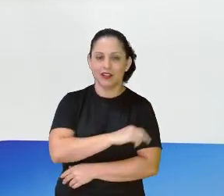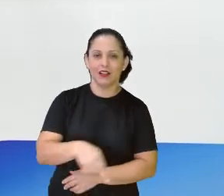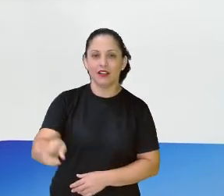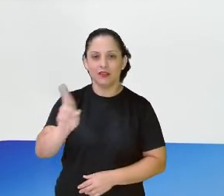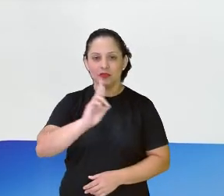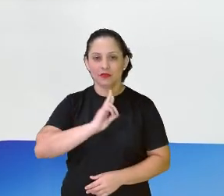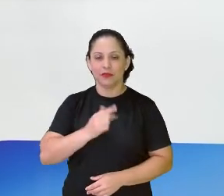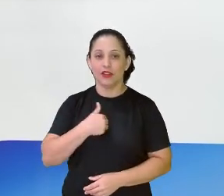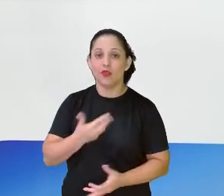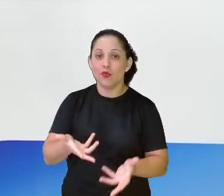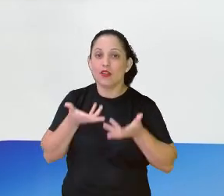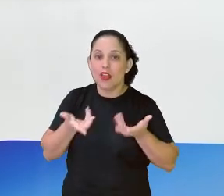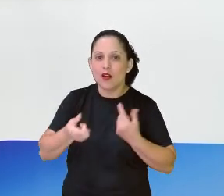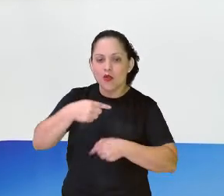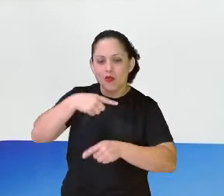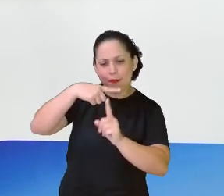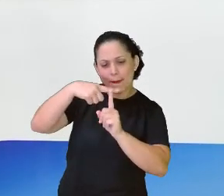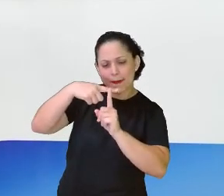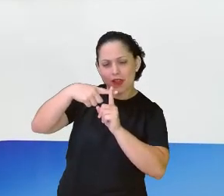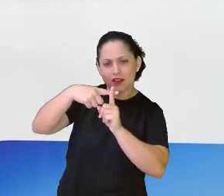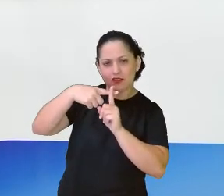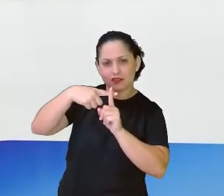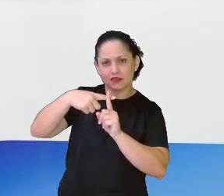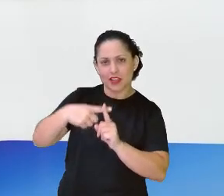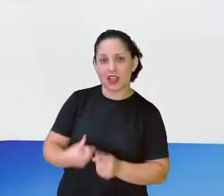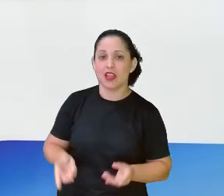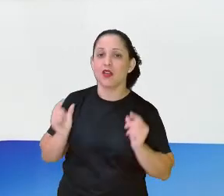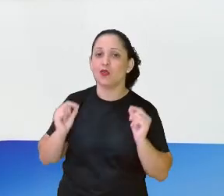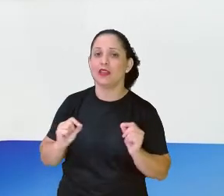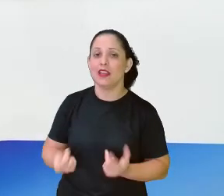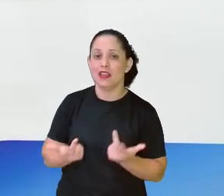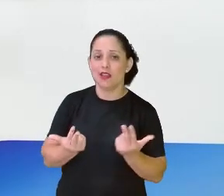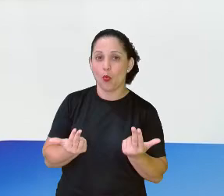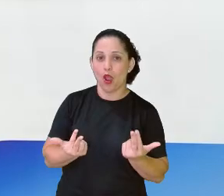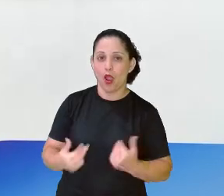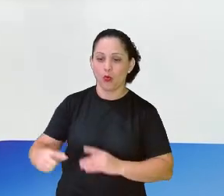quero fazer uma adição de mesmo denominador.